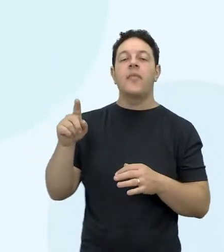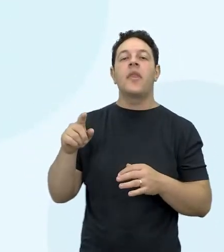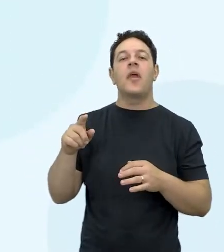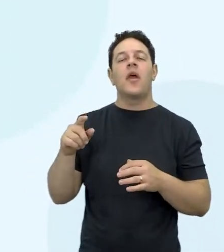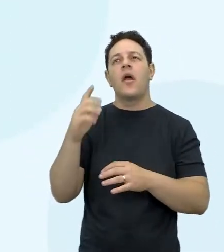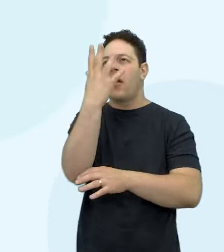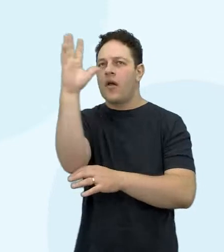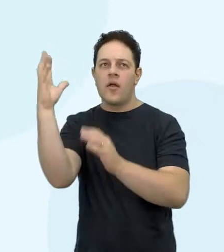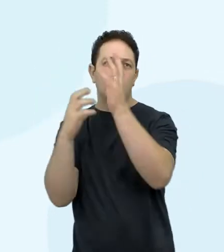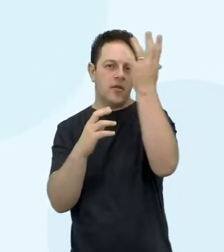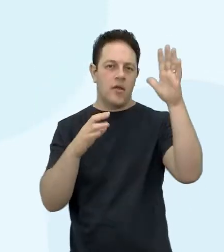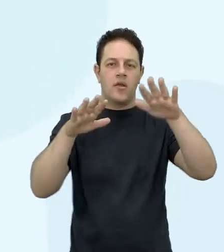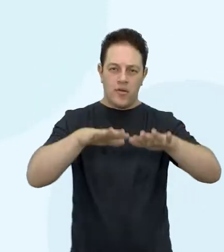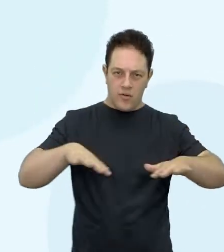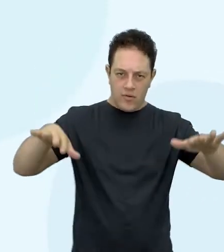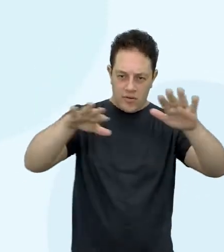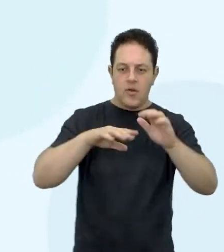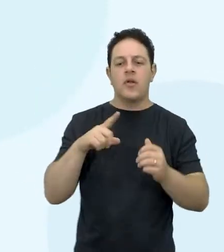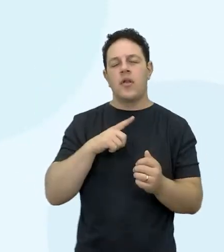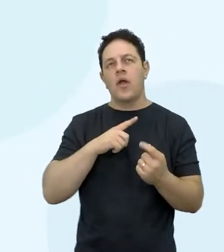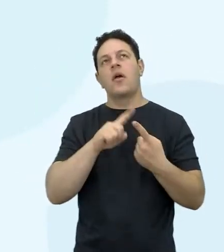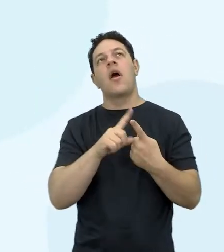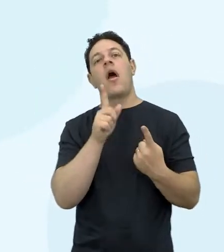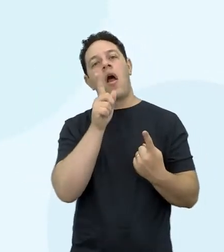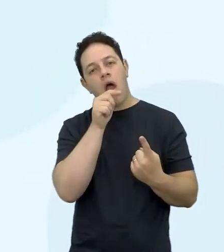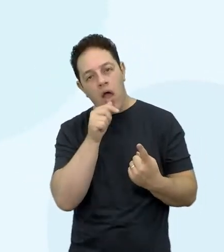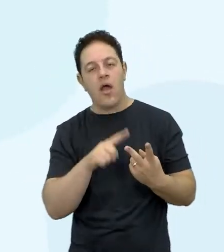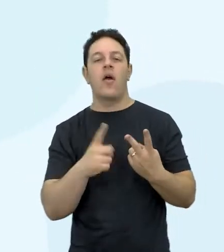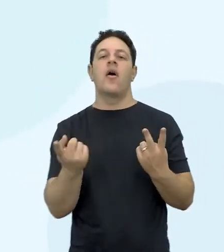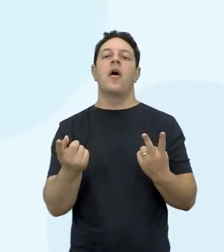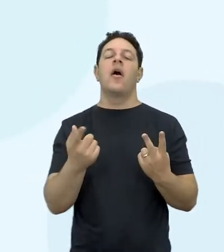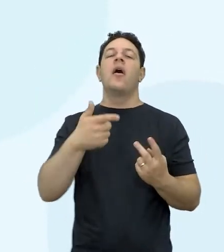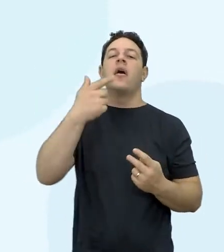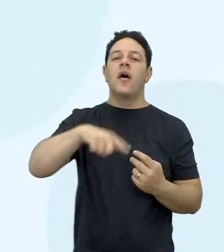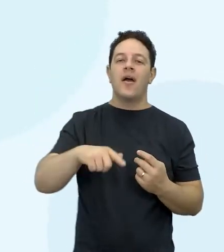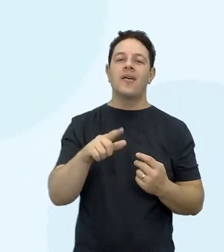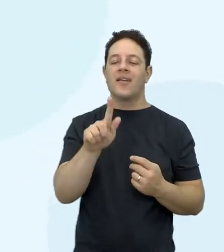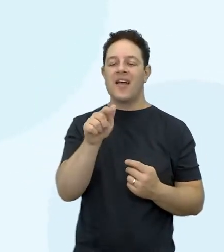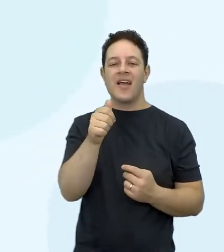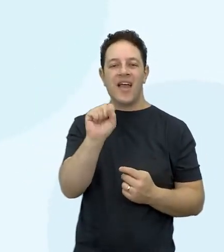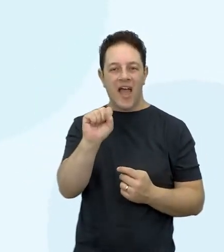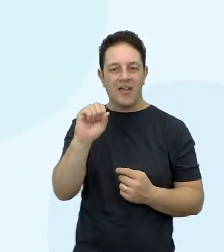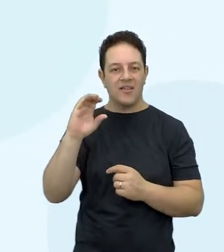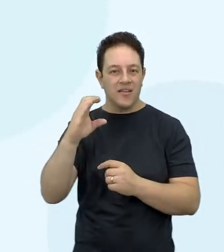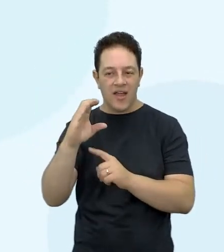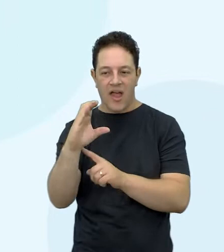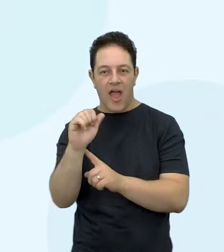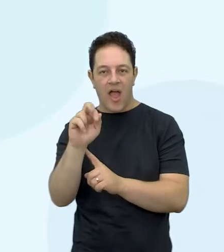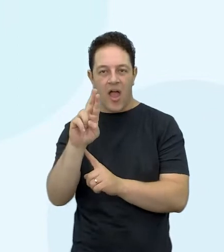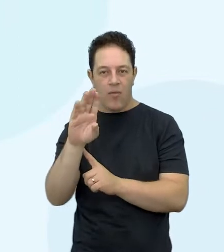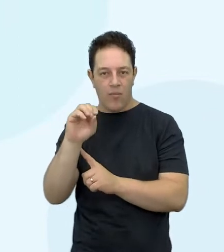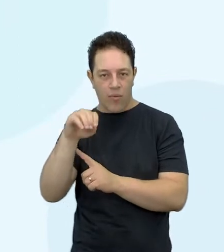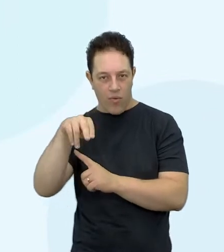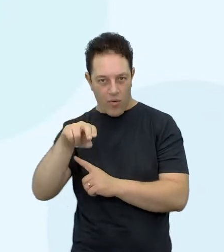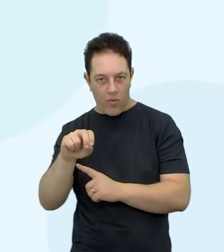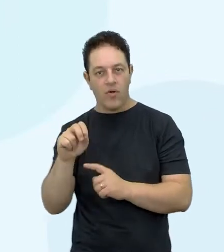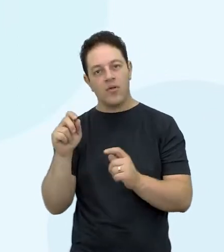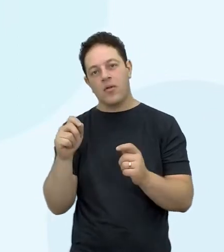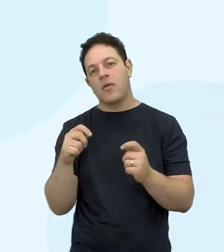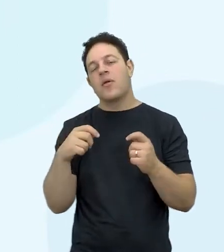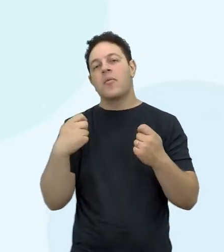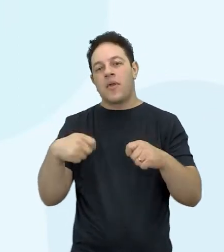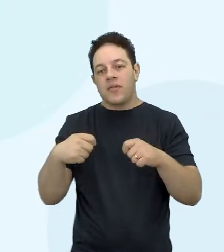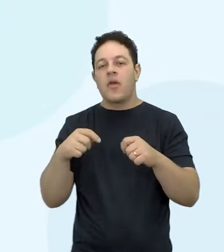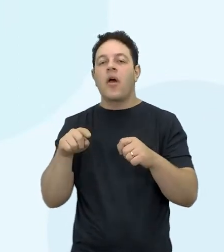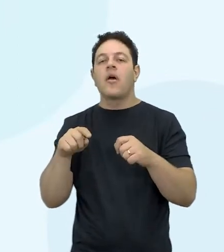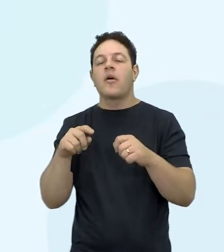a gente já tem aí água, nós temos gás carbônico, que é um gás importante aí para que tenha um efeito estufa, né? Não